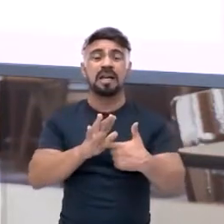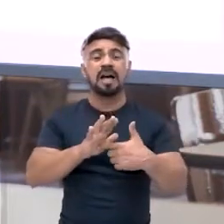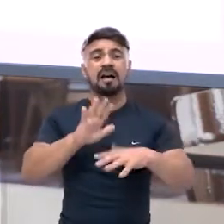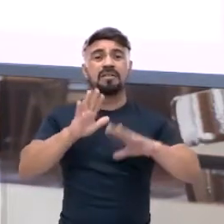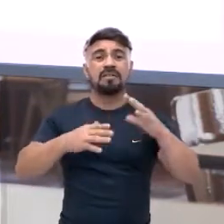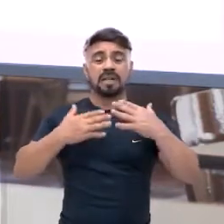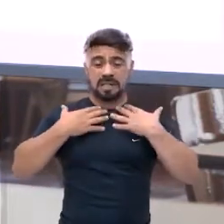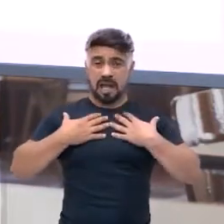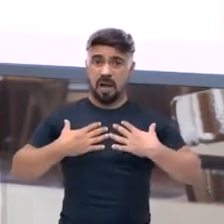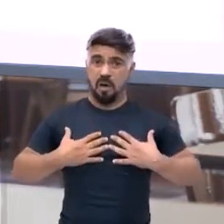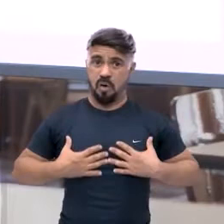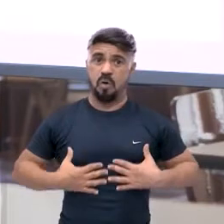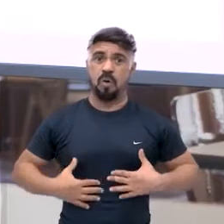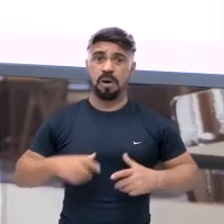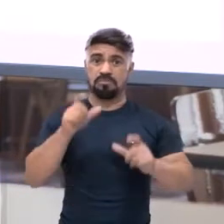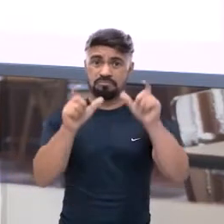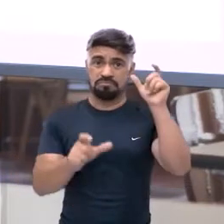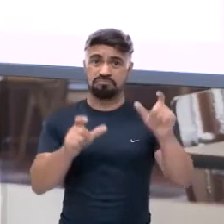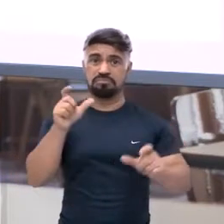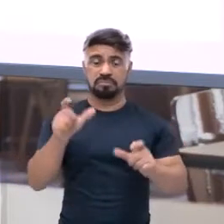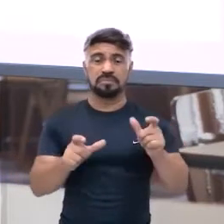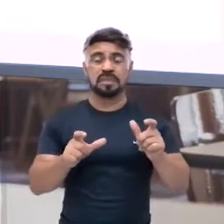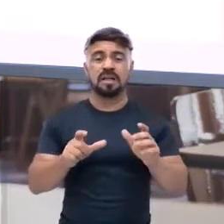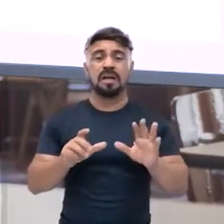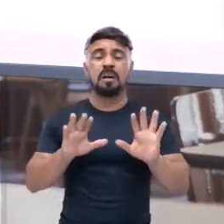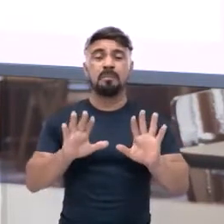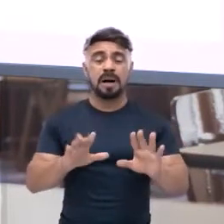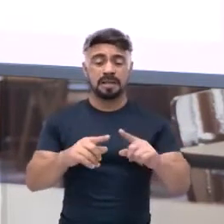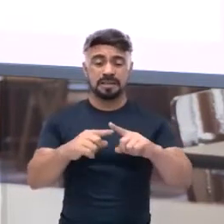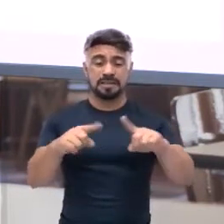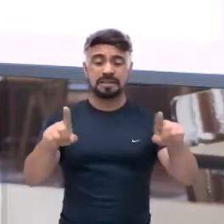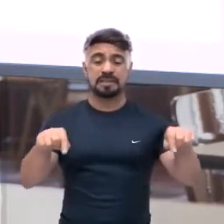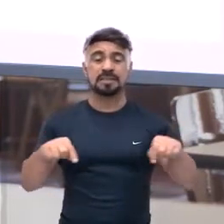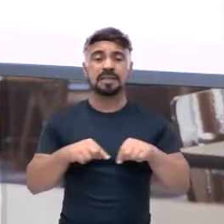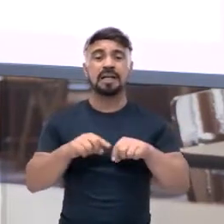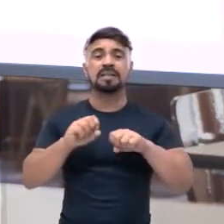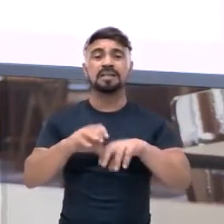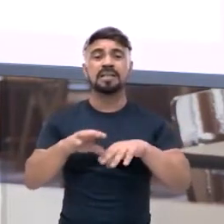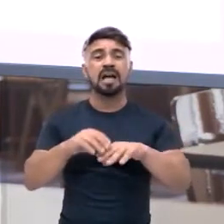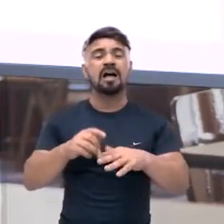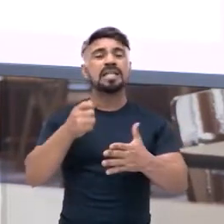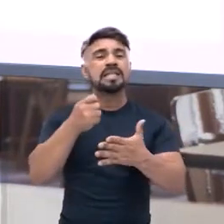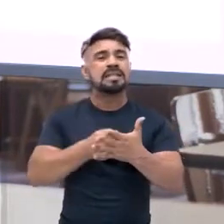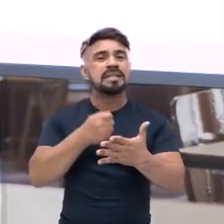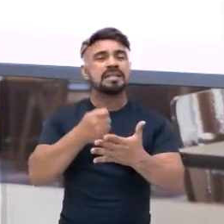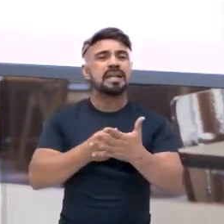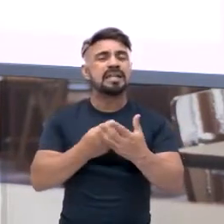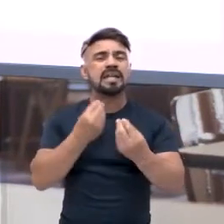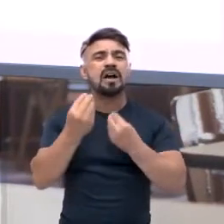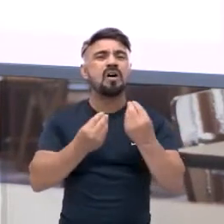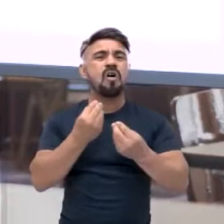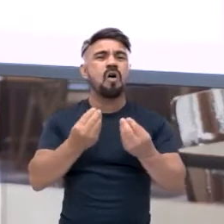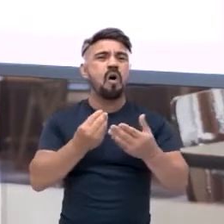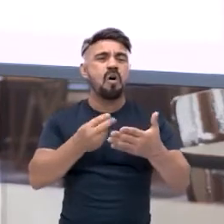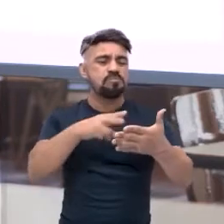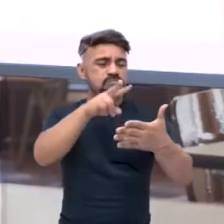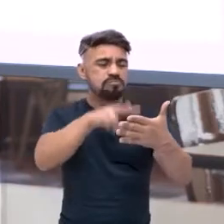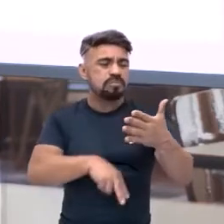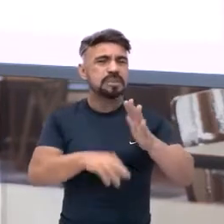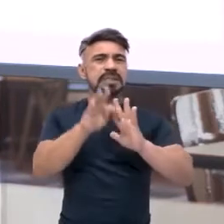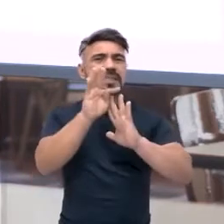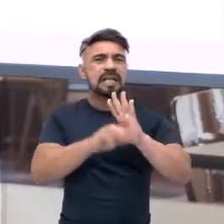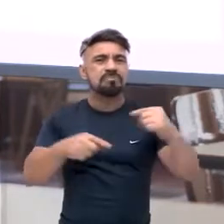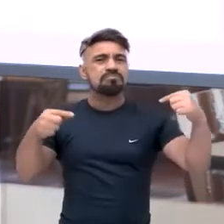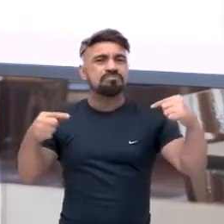falta talvez a caracterização dos personagens, mas em sala de aula nós tentamos dar uma